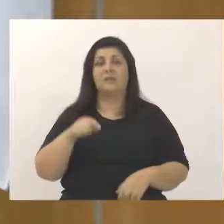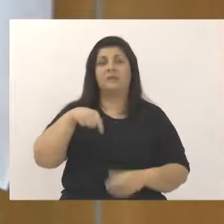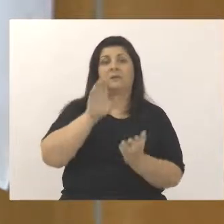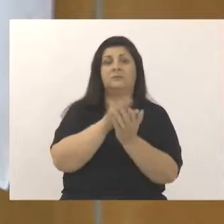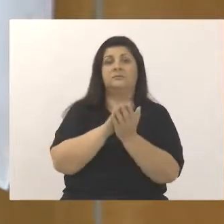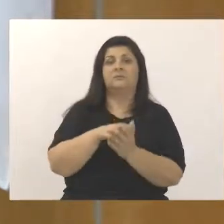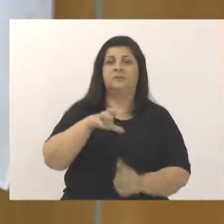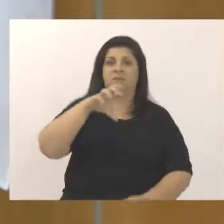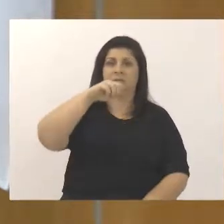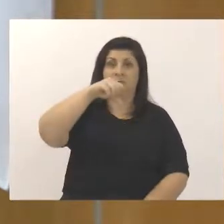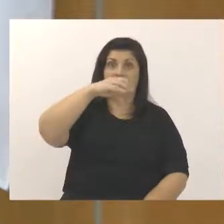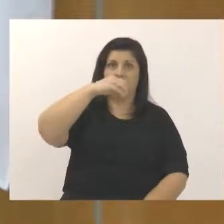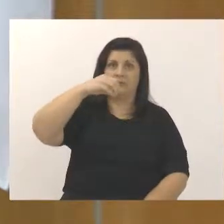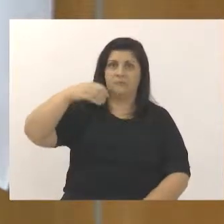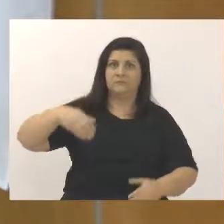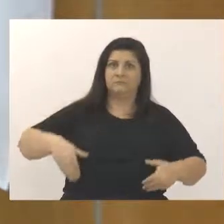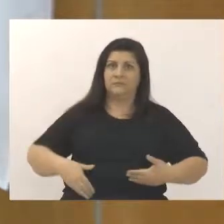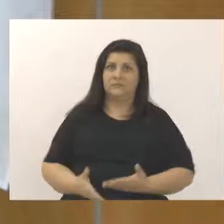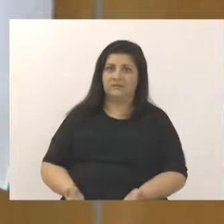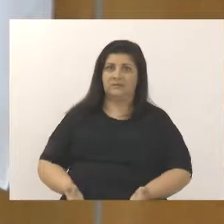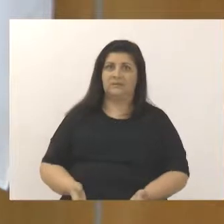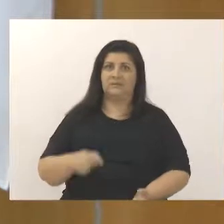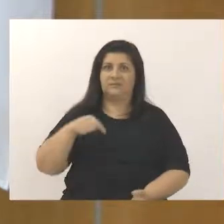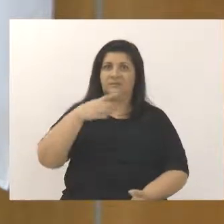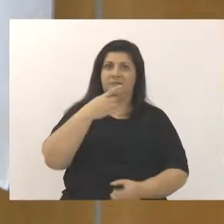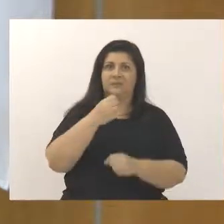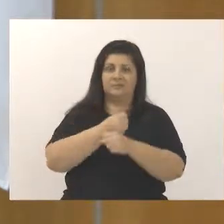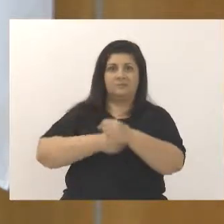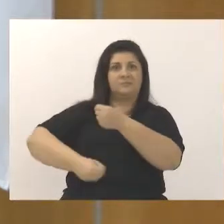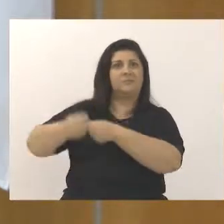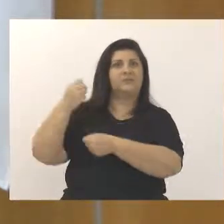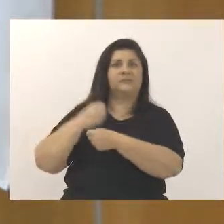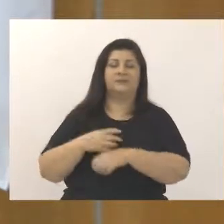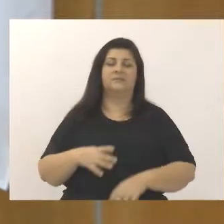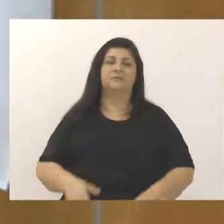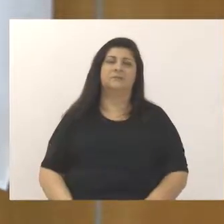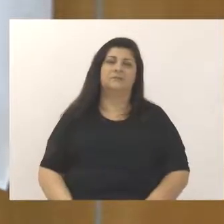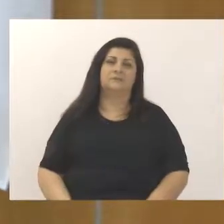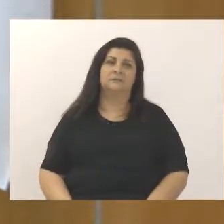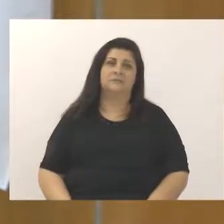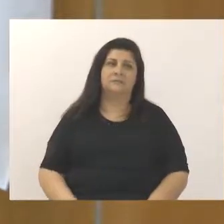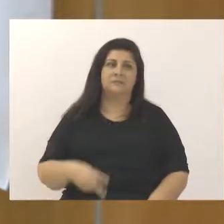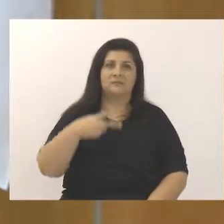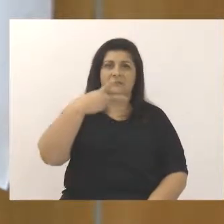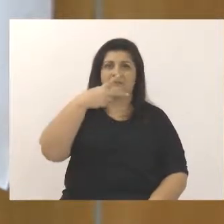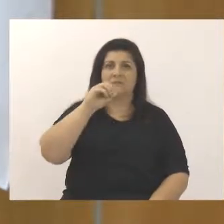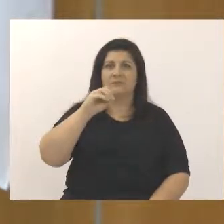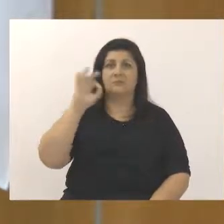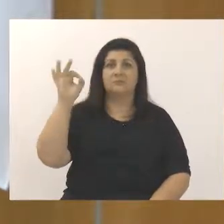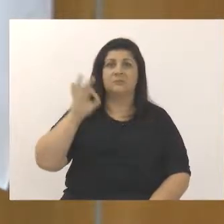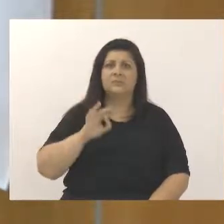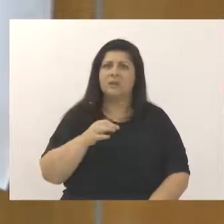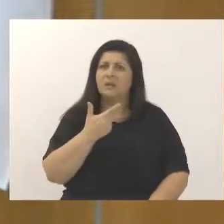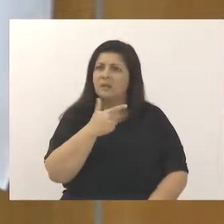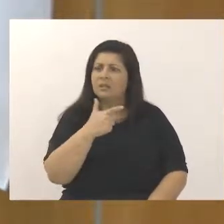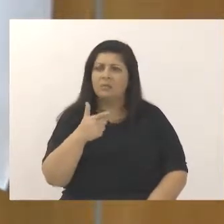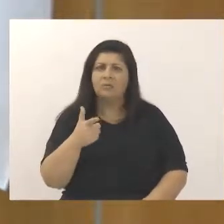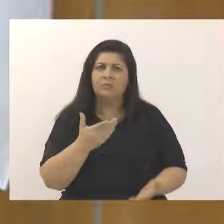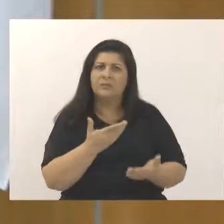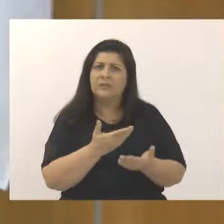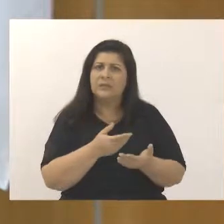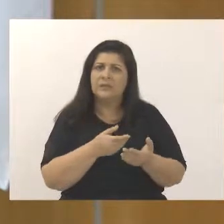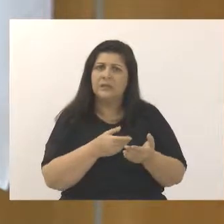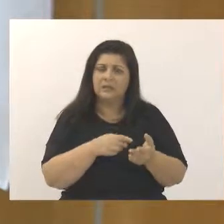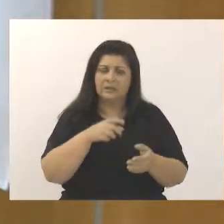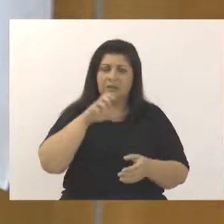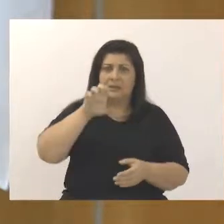900 partos em 2018, 20% das mães não fizeram pré-natal como deveria ter feito. Se a